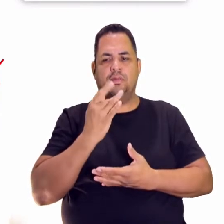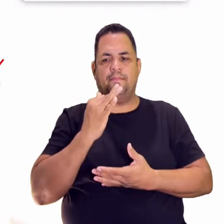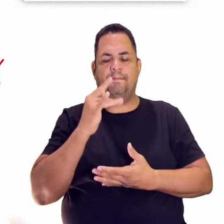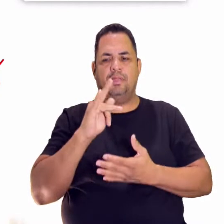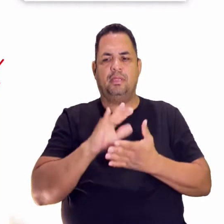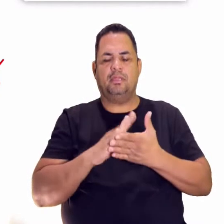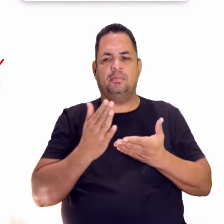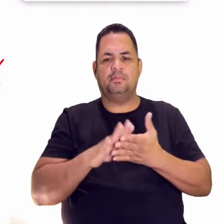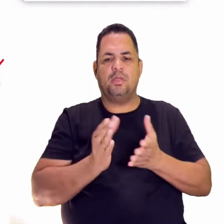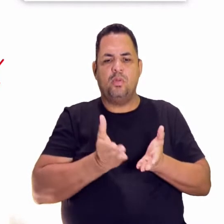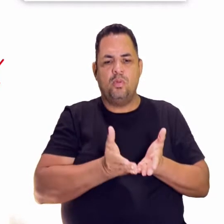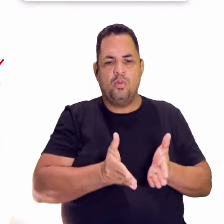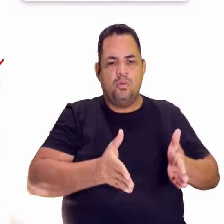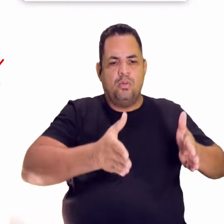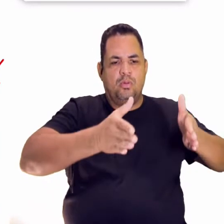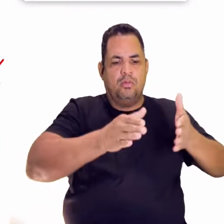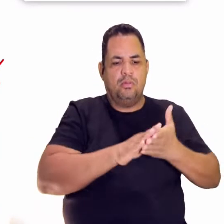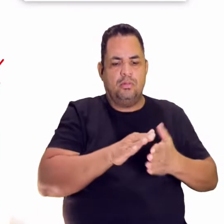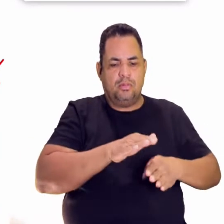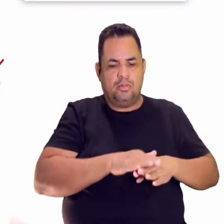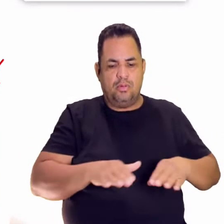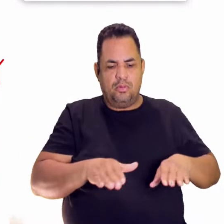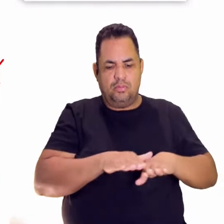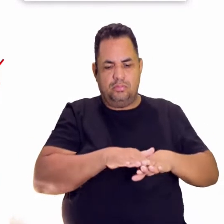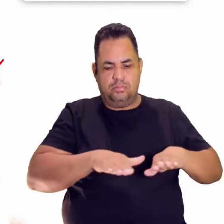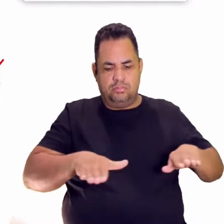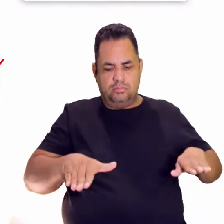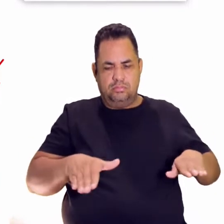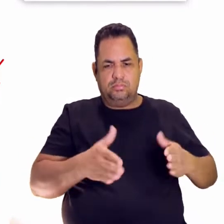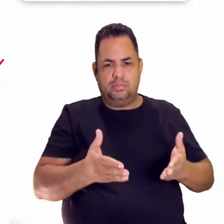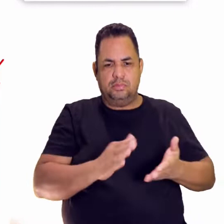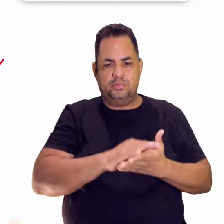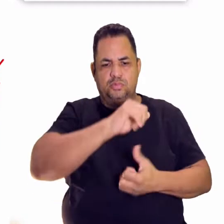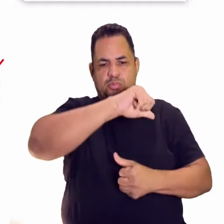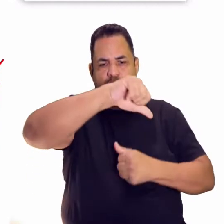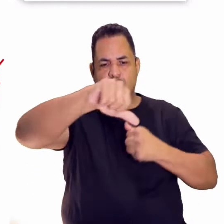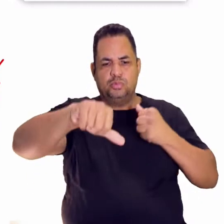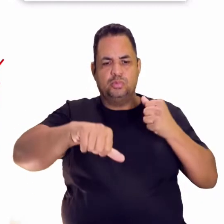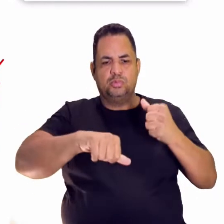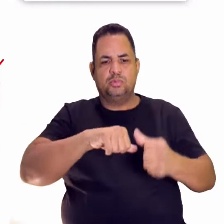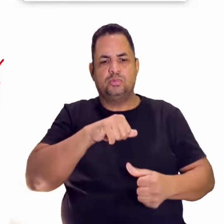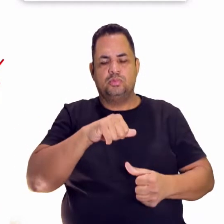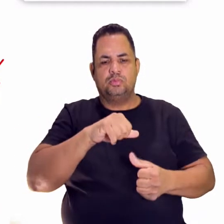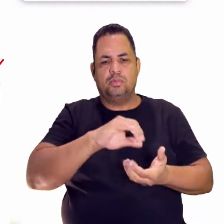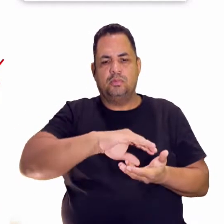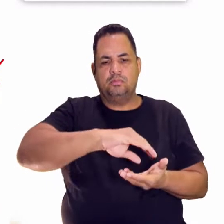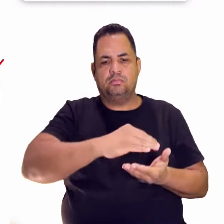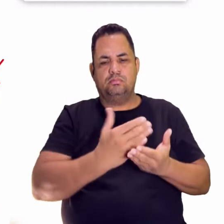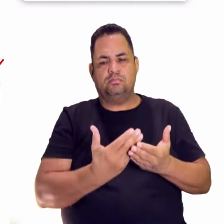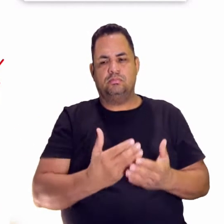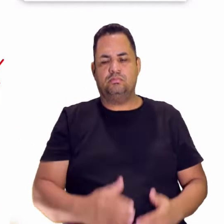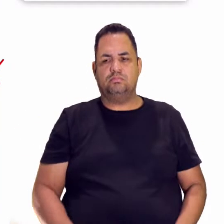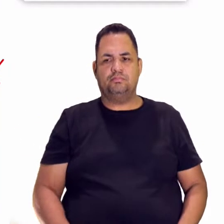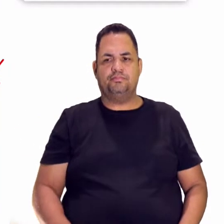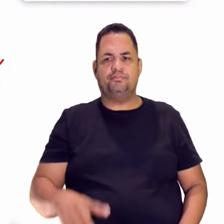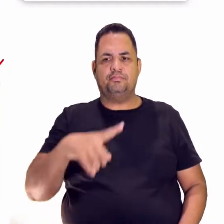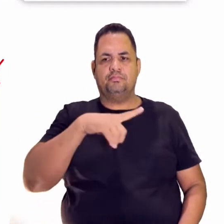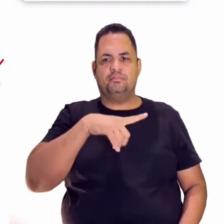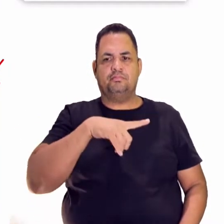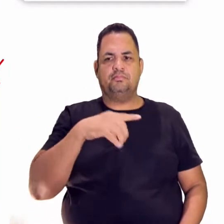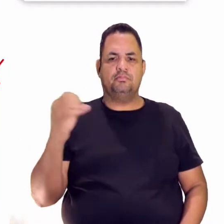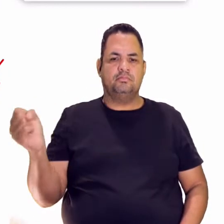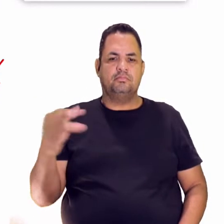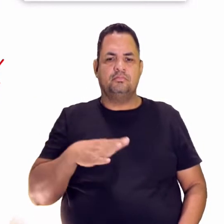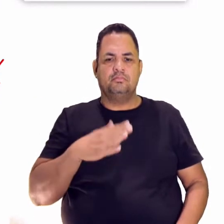um vaso, né, sanitário, um urinol, e colocou numa outra posição, forçando a que houvesse uma